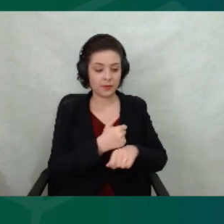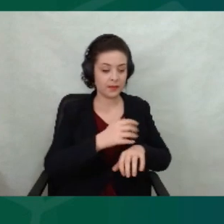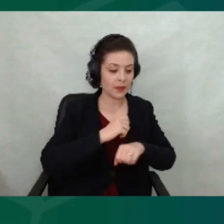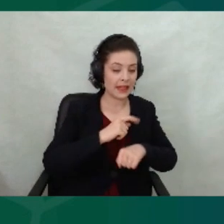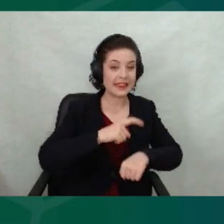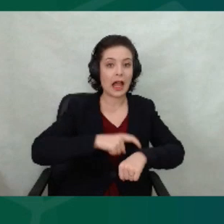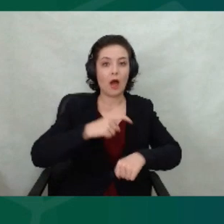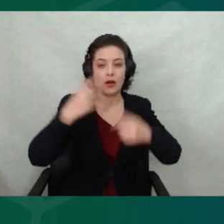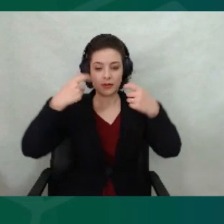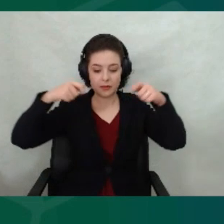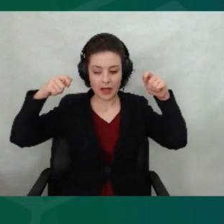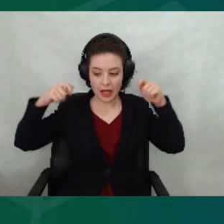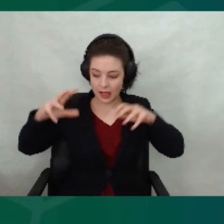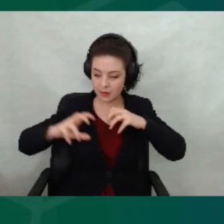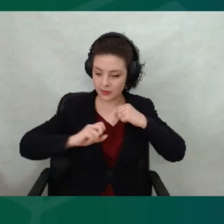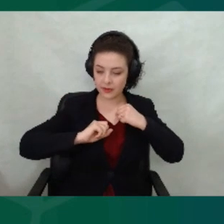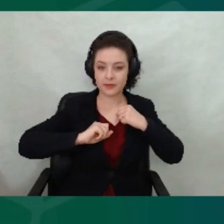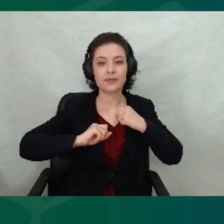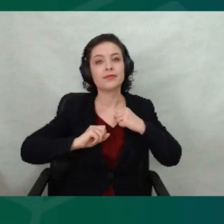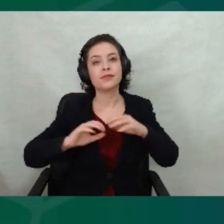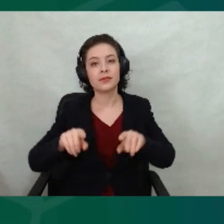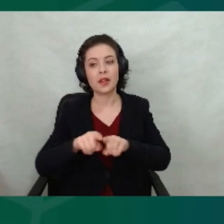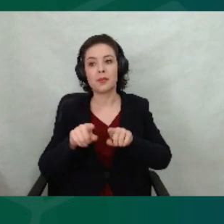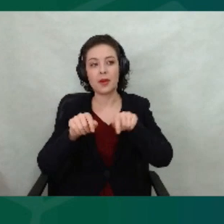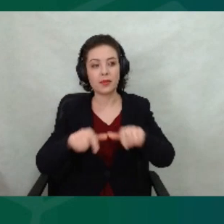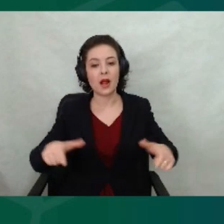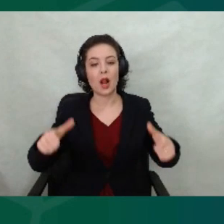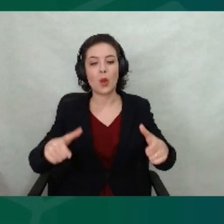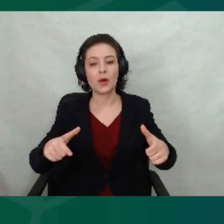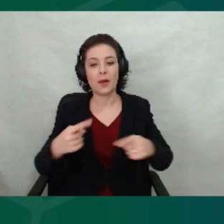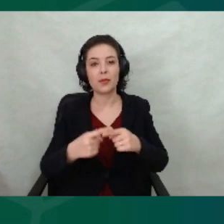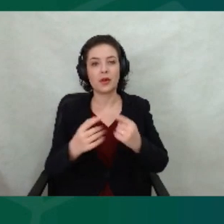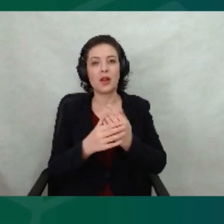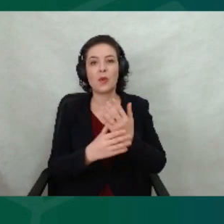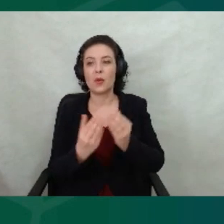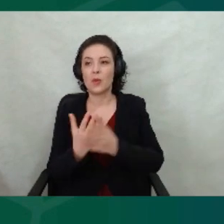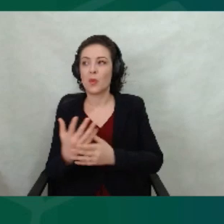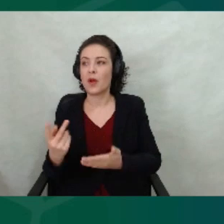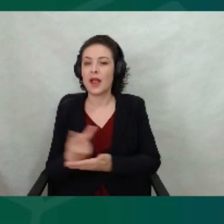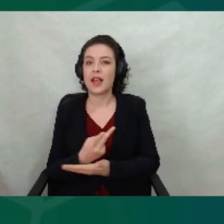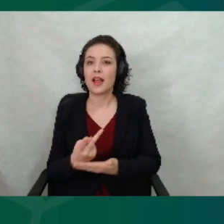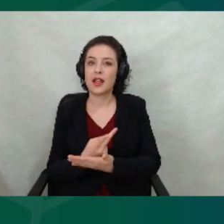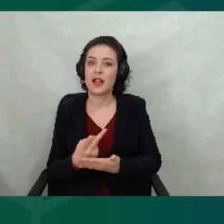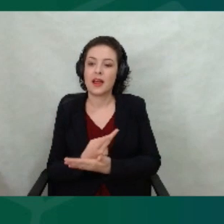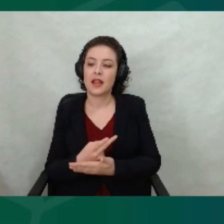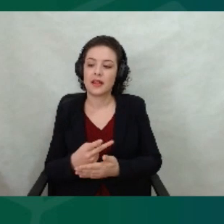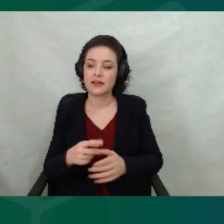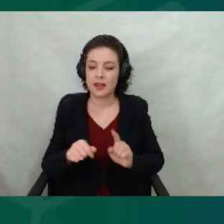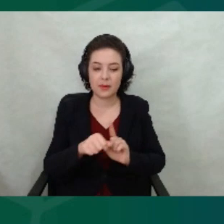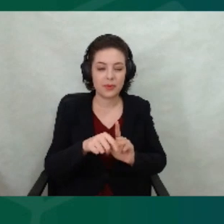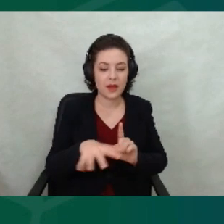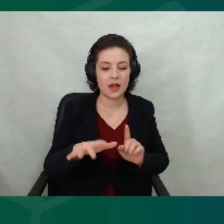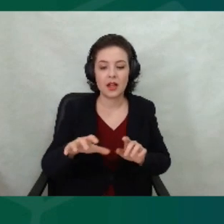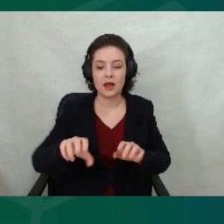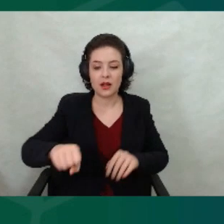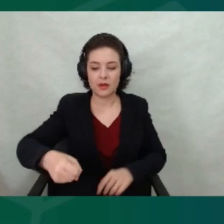desparamentação, tanto também contaminar o ambiente por conta de uso de luvas inadequada, tocar maçaneta. Então, a